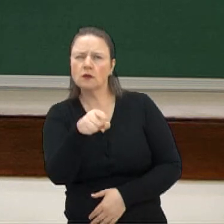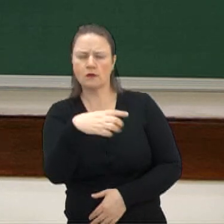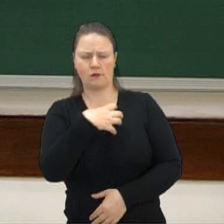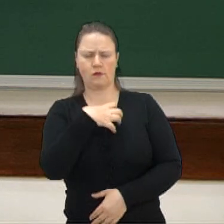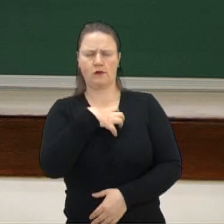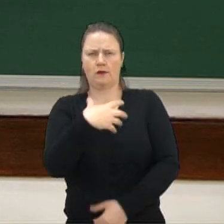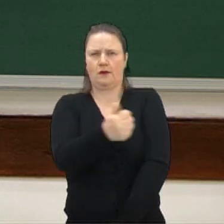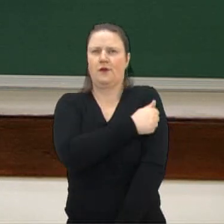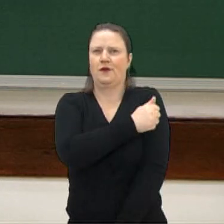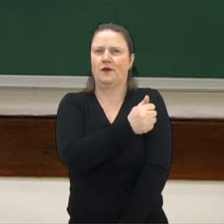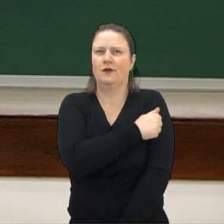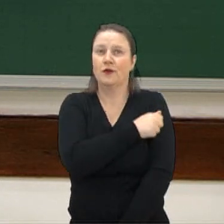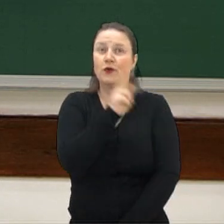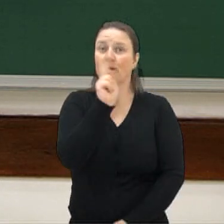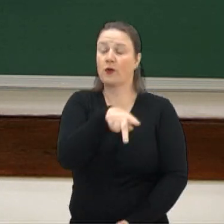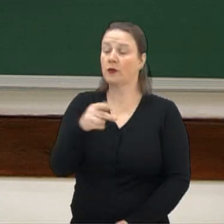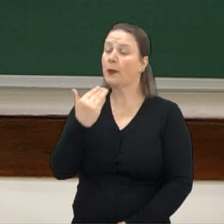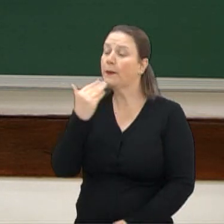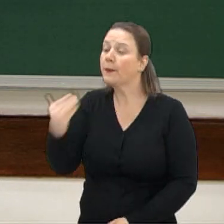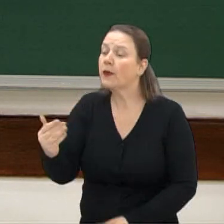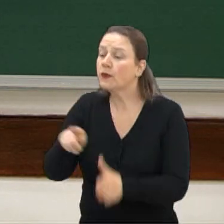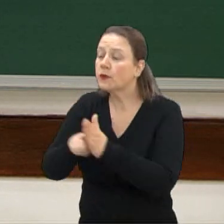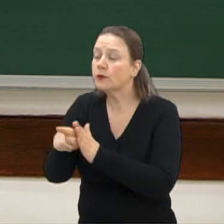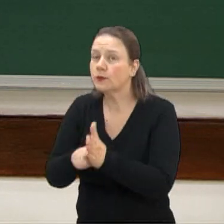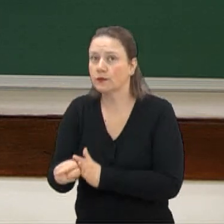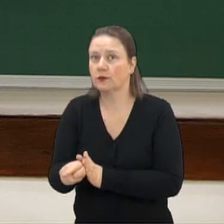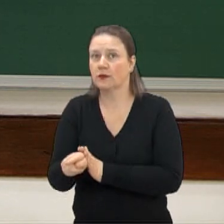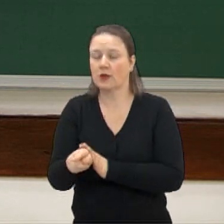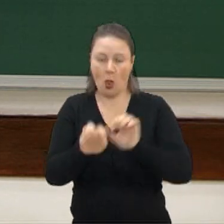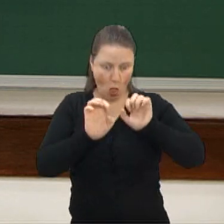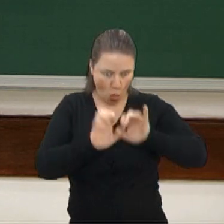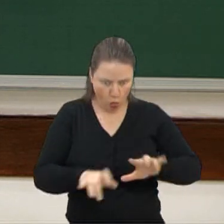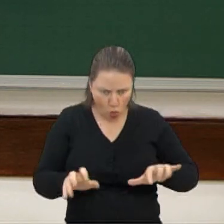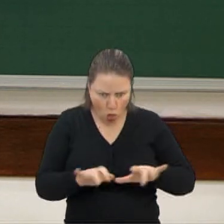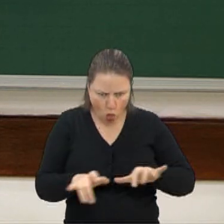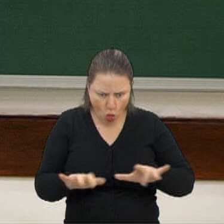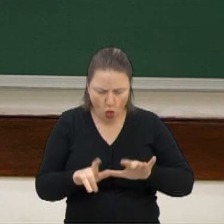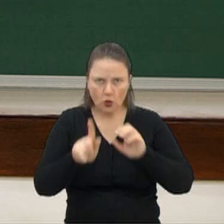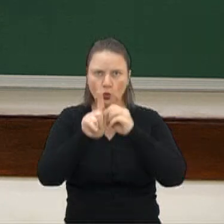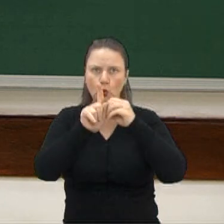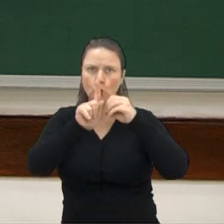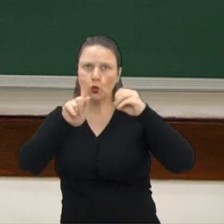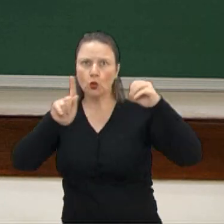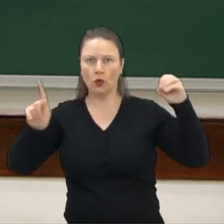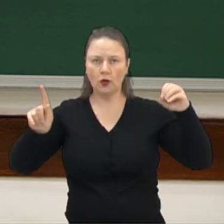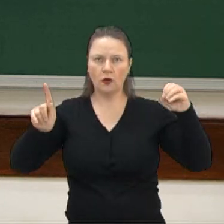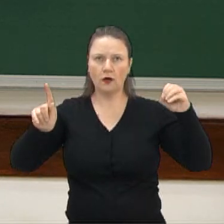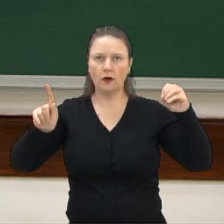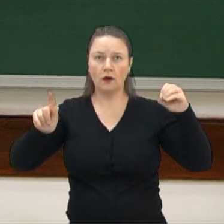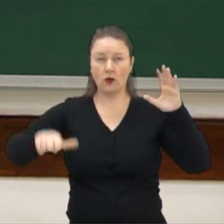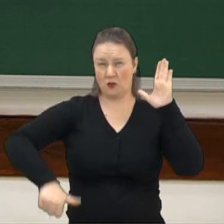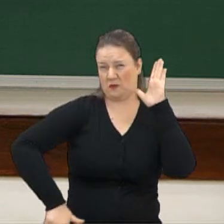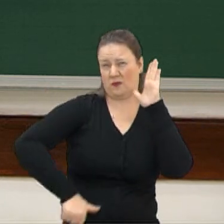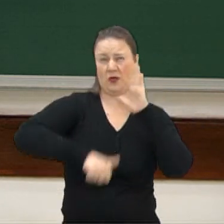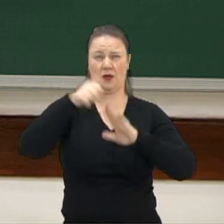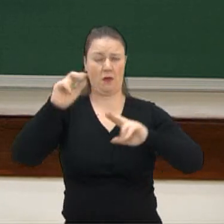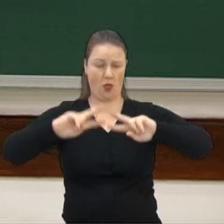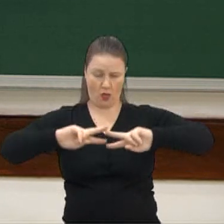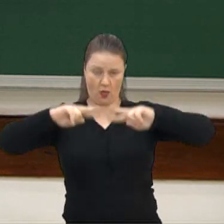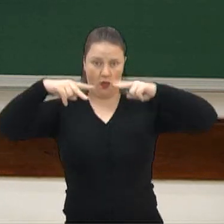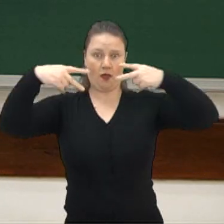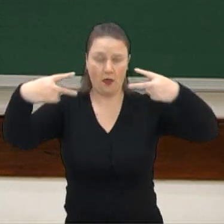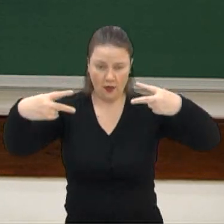professor pede para você fazer uma pesquisa, você digita no Google e aí você pega o primeiro link que